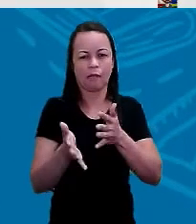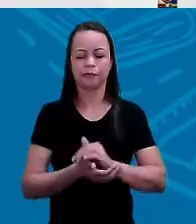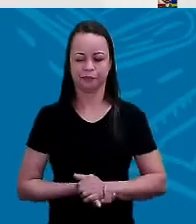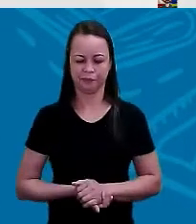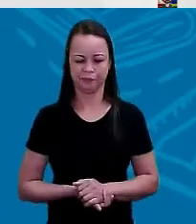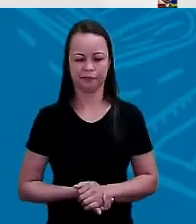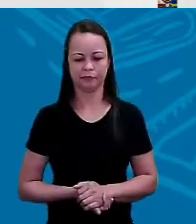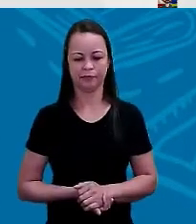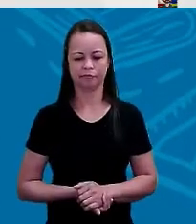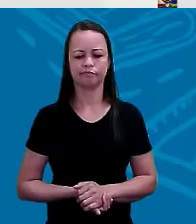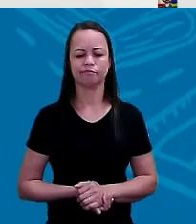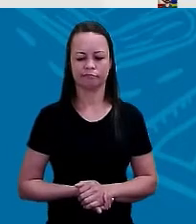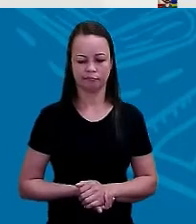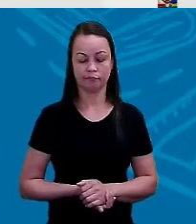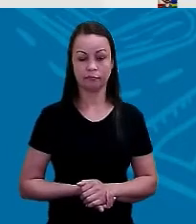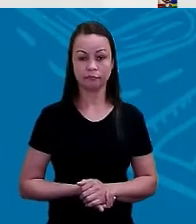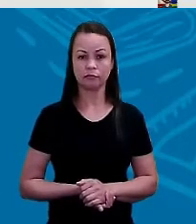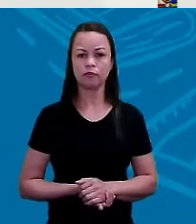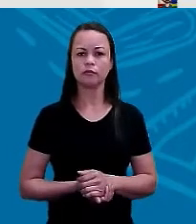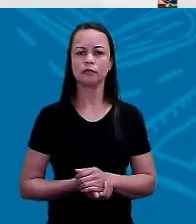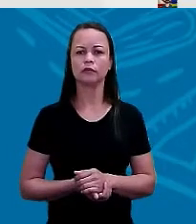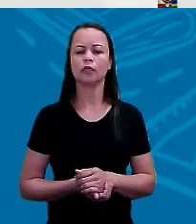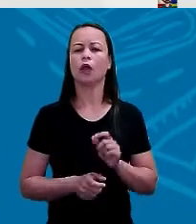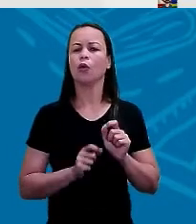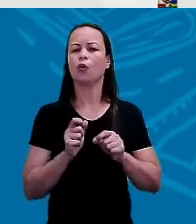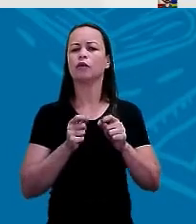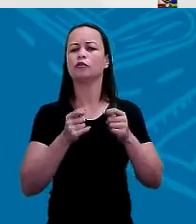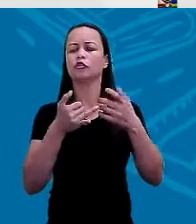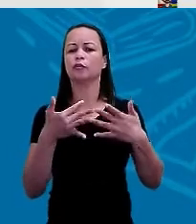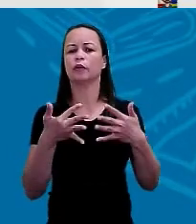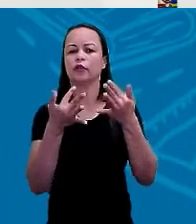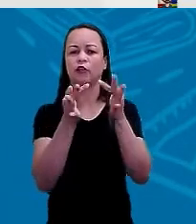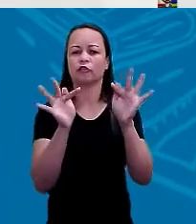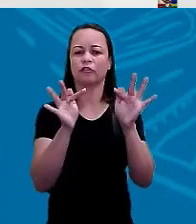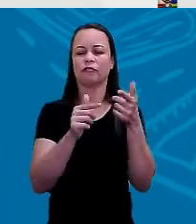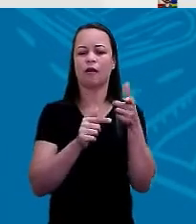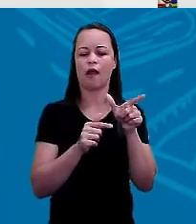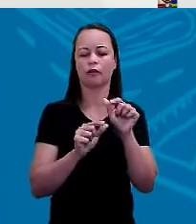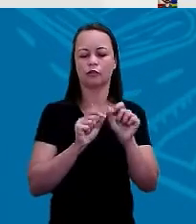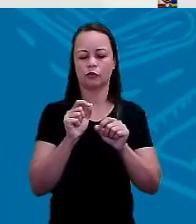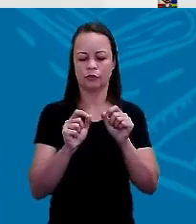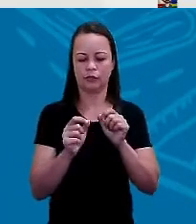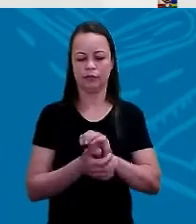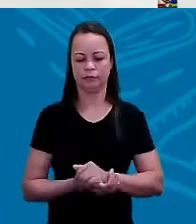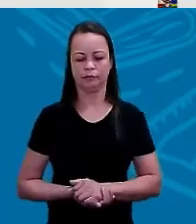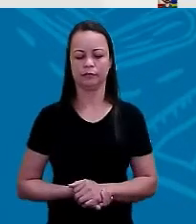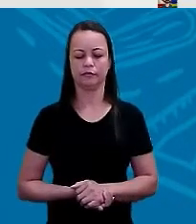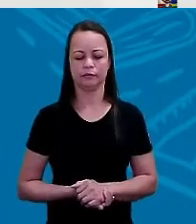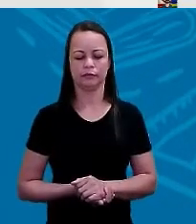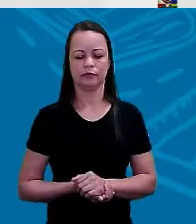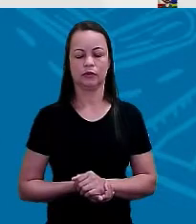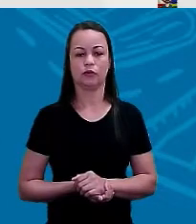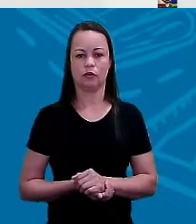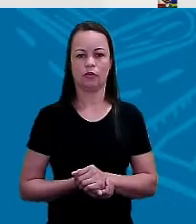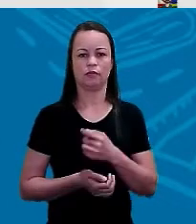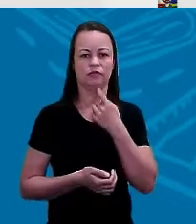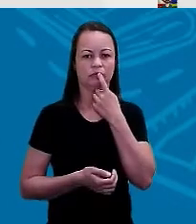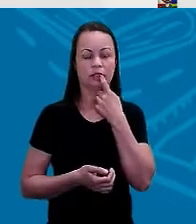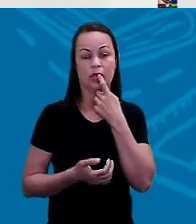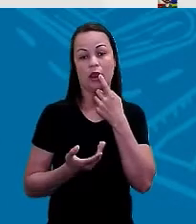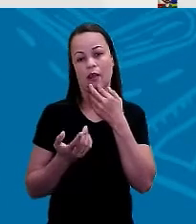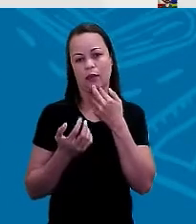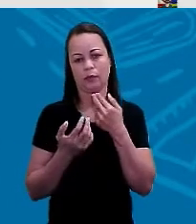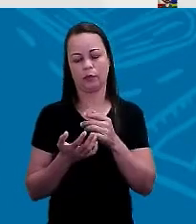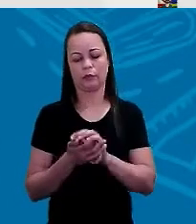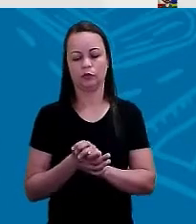ainda, quando eu digo assim, where were you on April 11th? Ó, 11th, olha a língua. Esse aí é o som